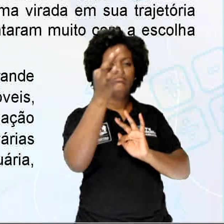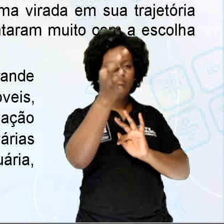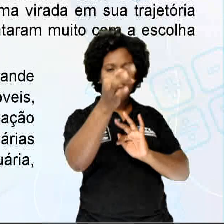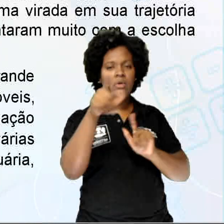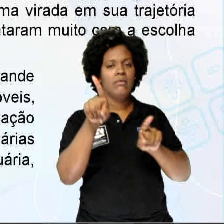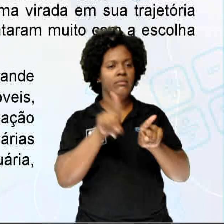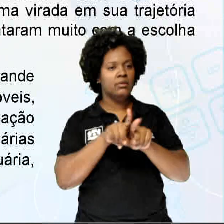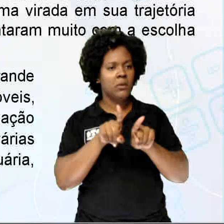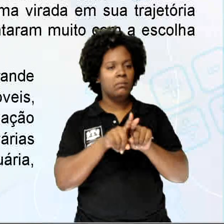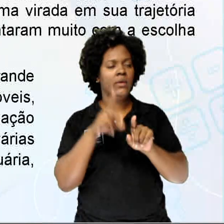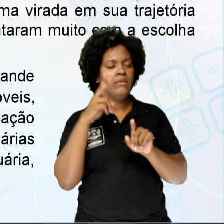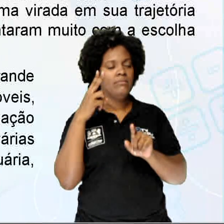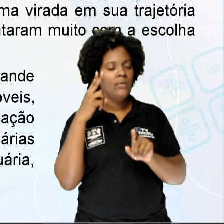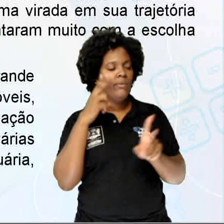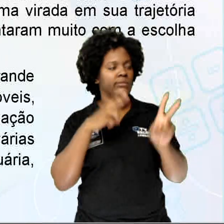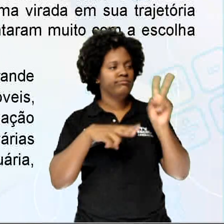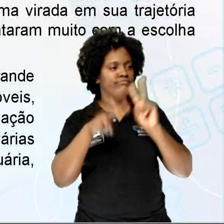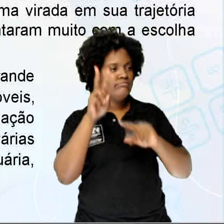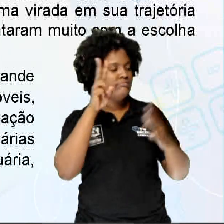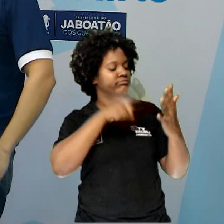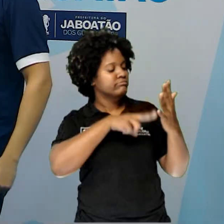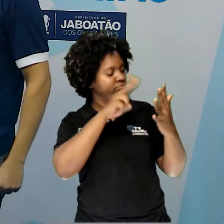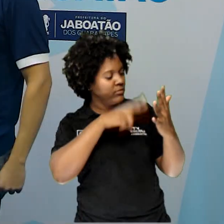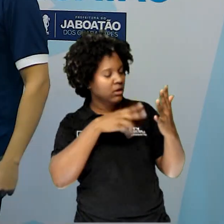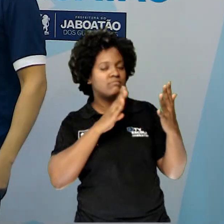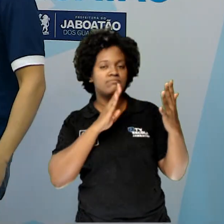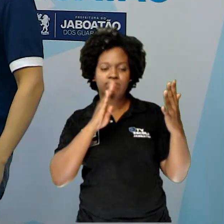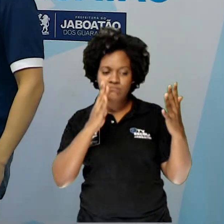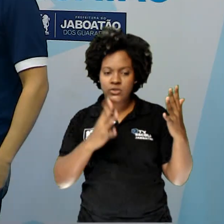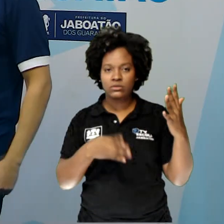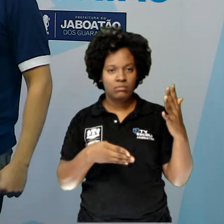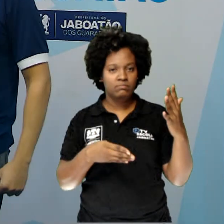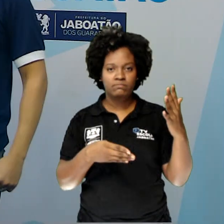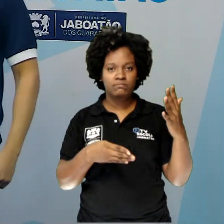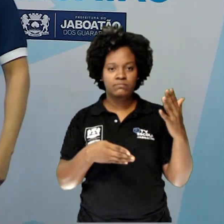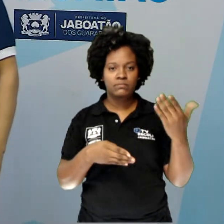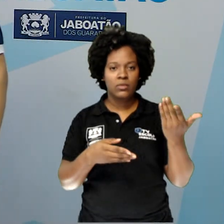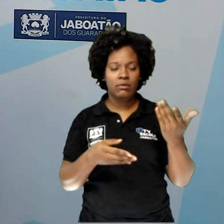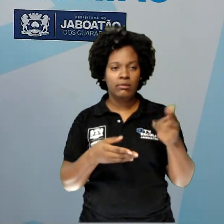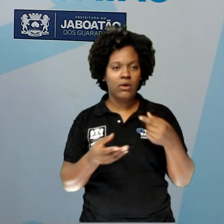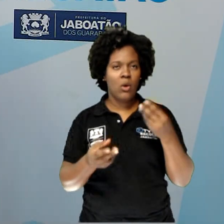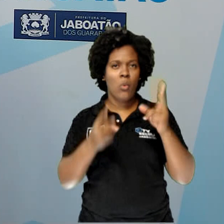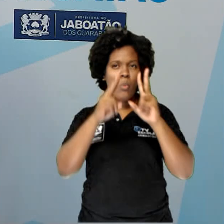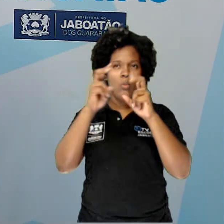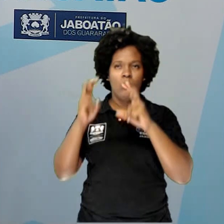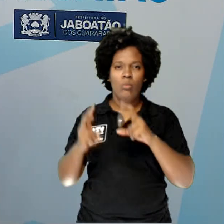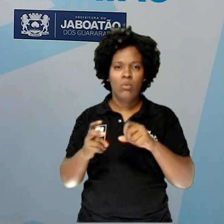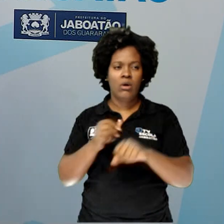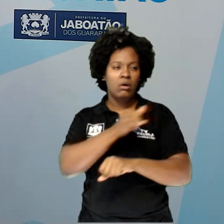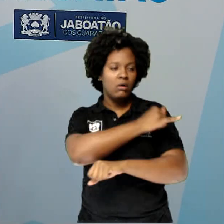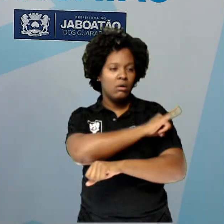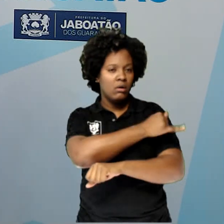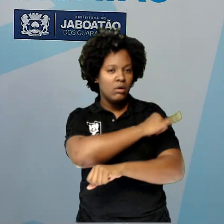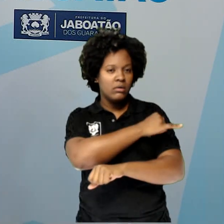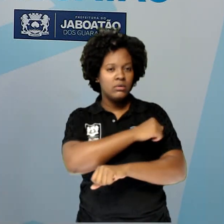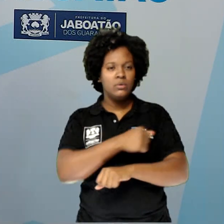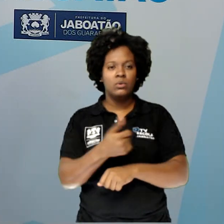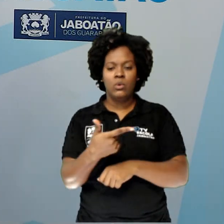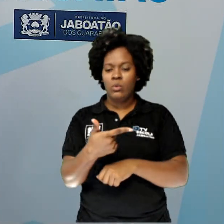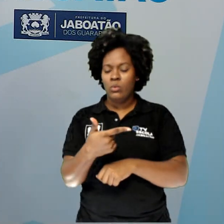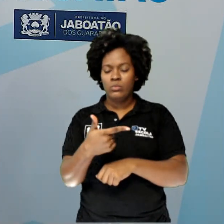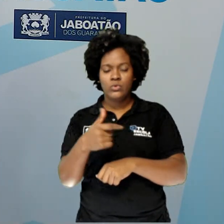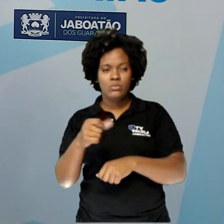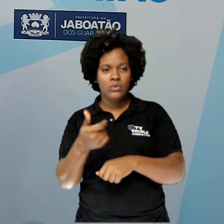texto que nós já conhecemos, já lemos aqui em outro momento. É aquele que fala sobre Rio 2016, né, as Olimpíadas. Vamos